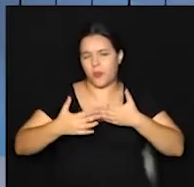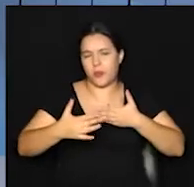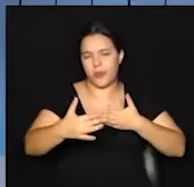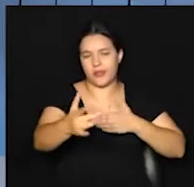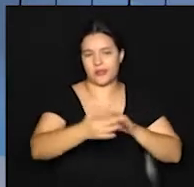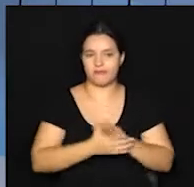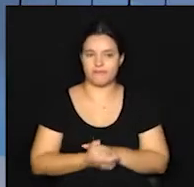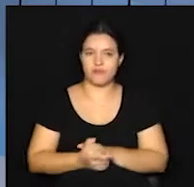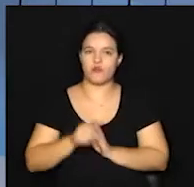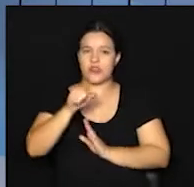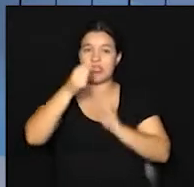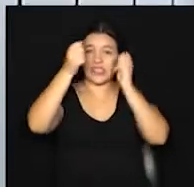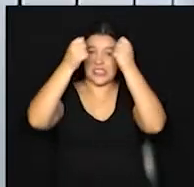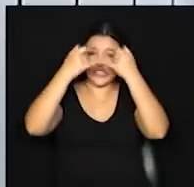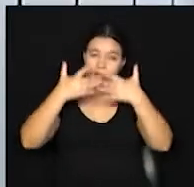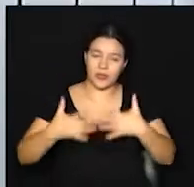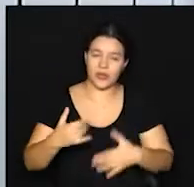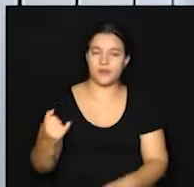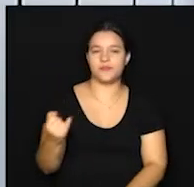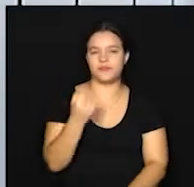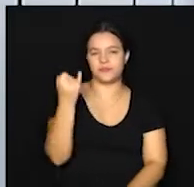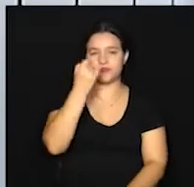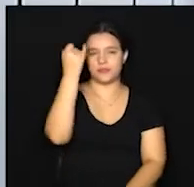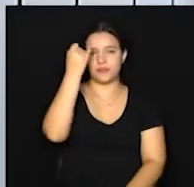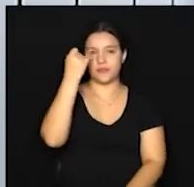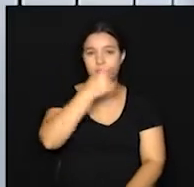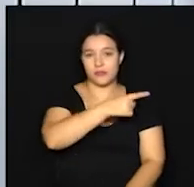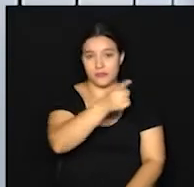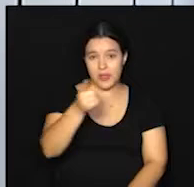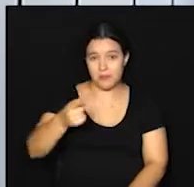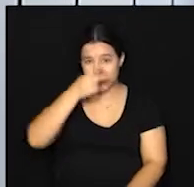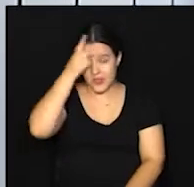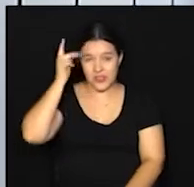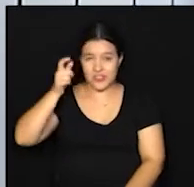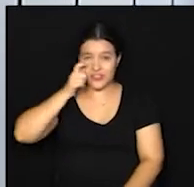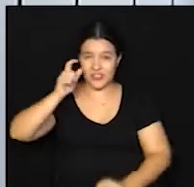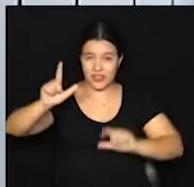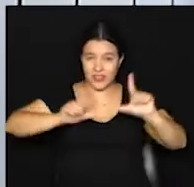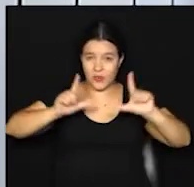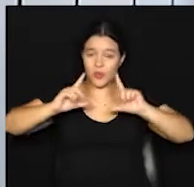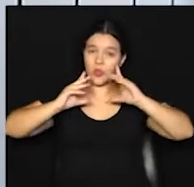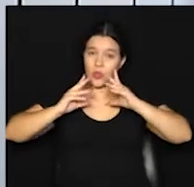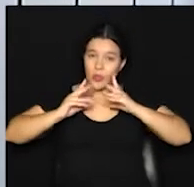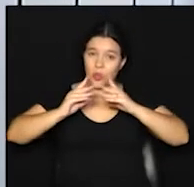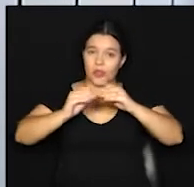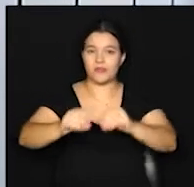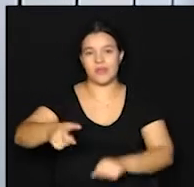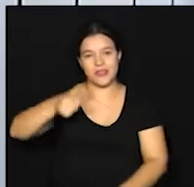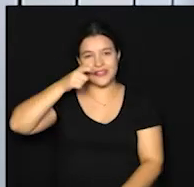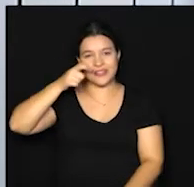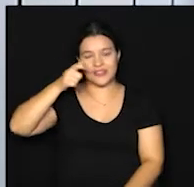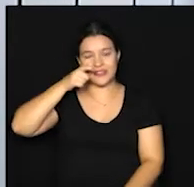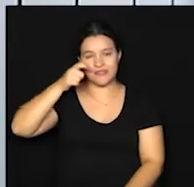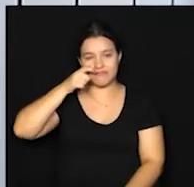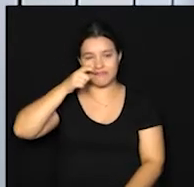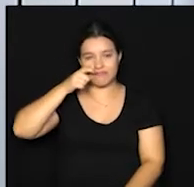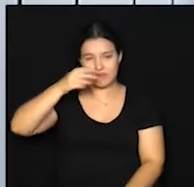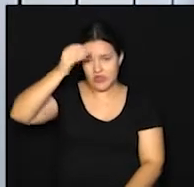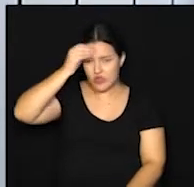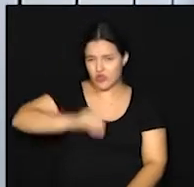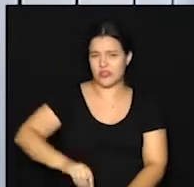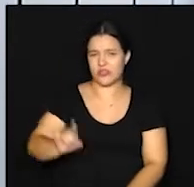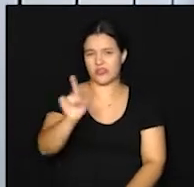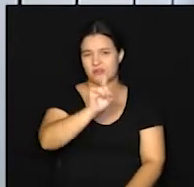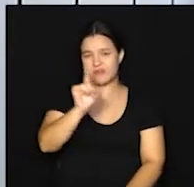isso que você citou é importantíssimo e até para todos os telespectadores, para todo mundo que está nos assistindo, não se limite